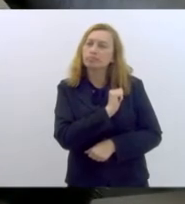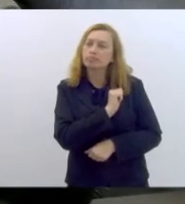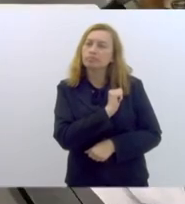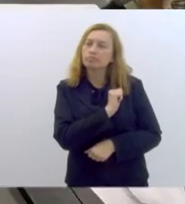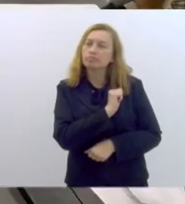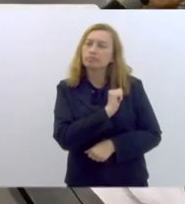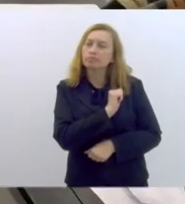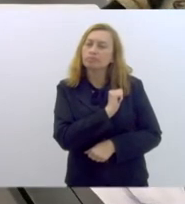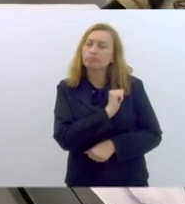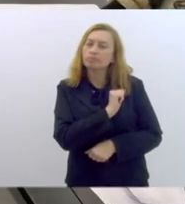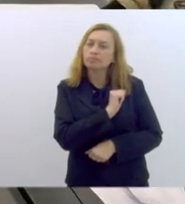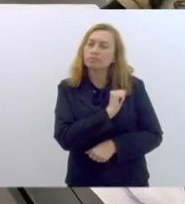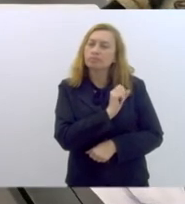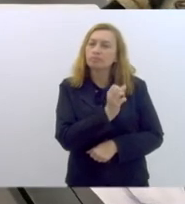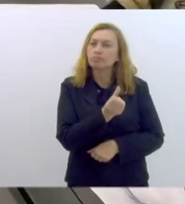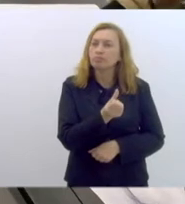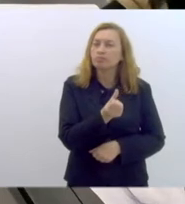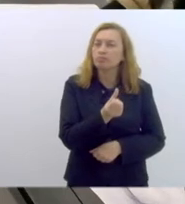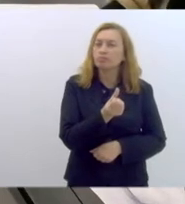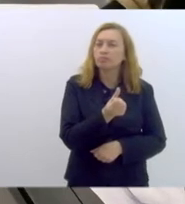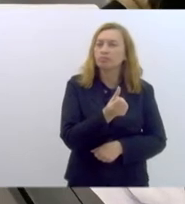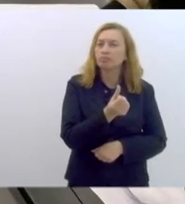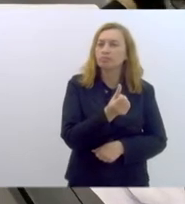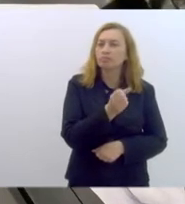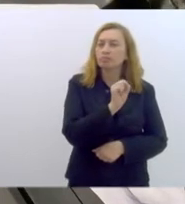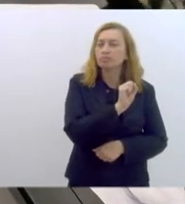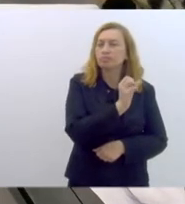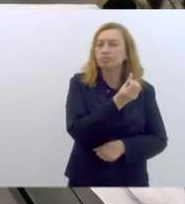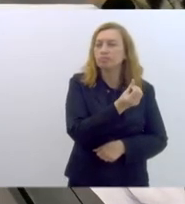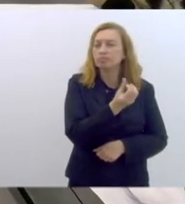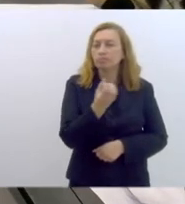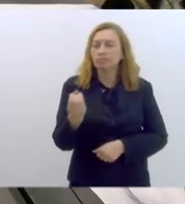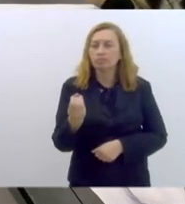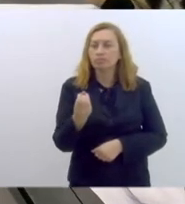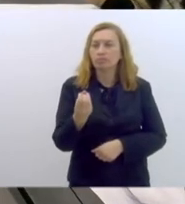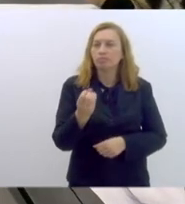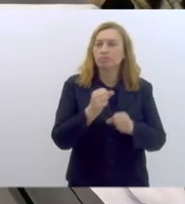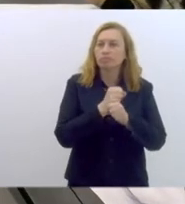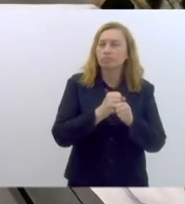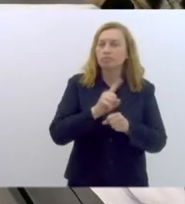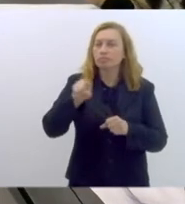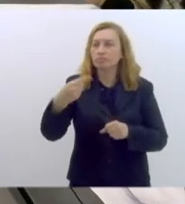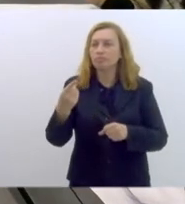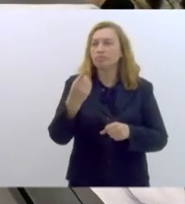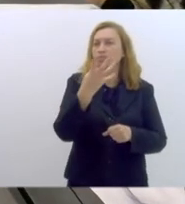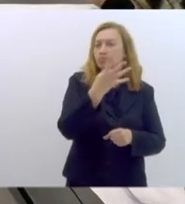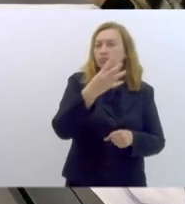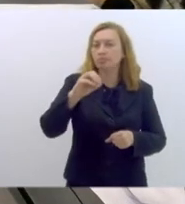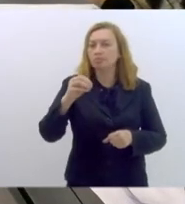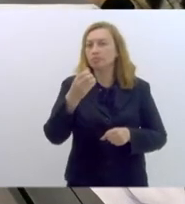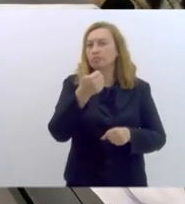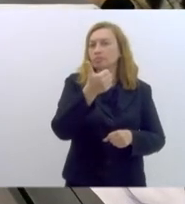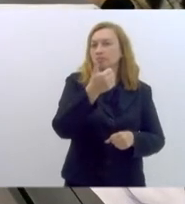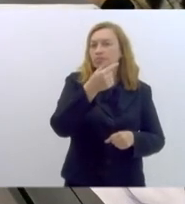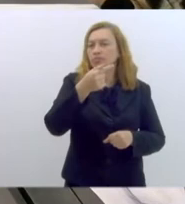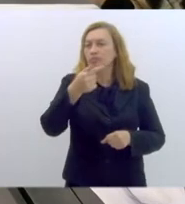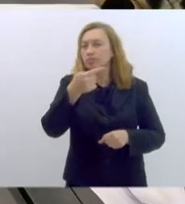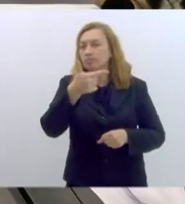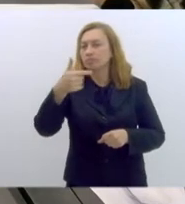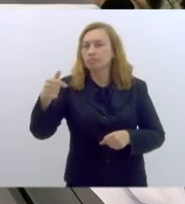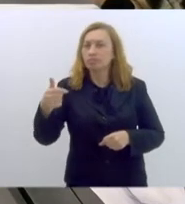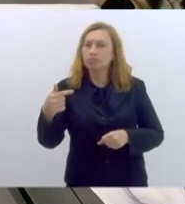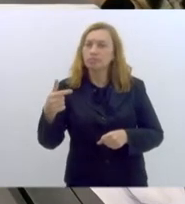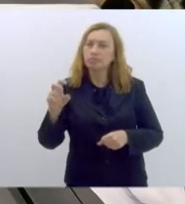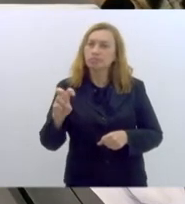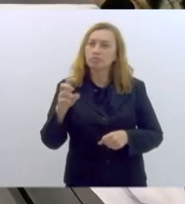Começa em 1.600 esse ano. Começa em 1.600 esse ano, depois sobe para 4, depois 24, 6, depois 25, 7. Onde está